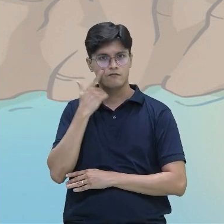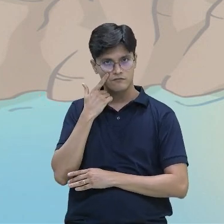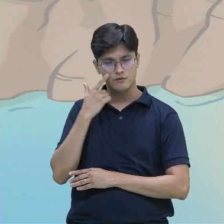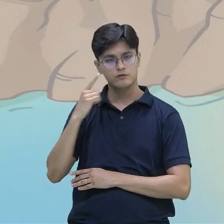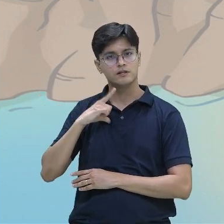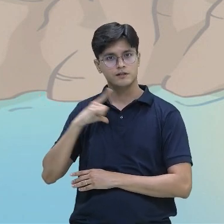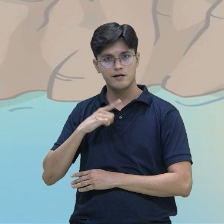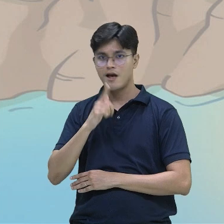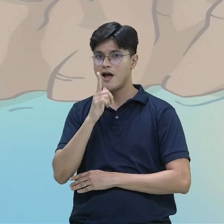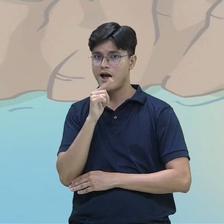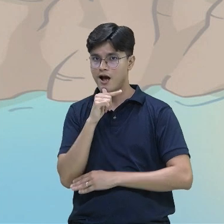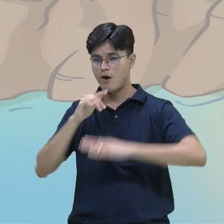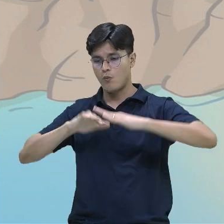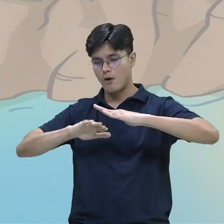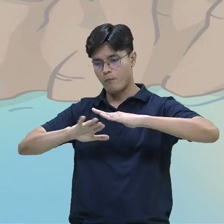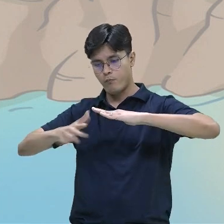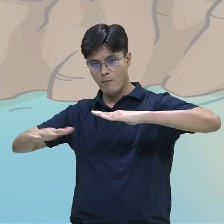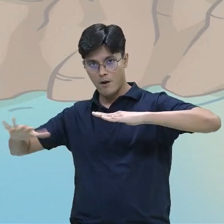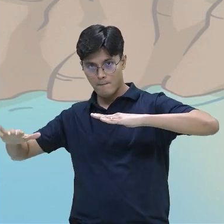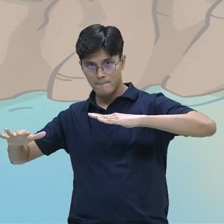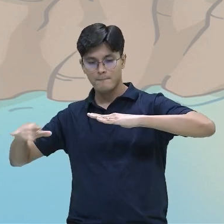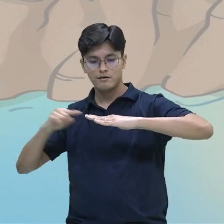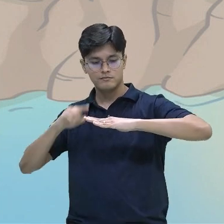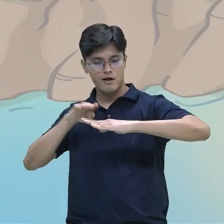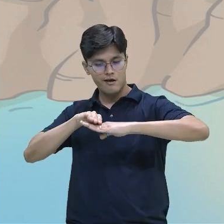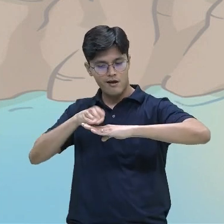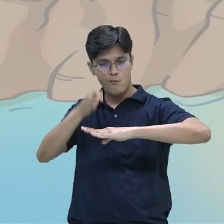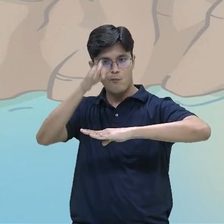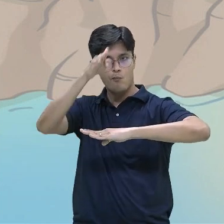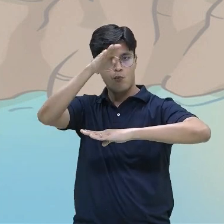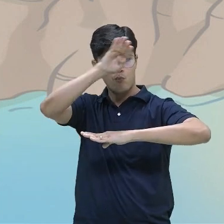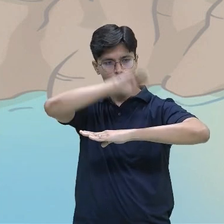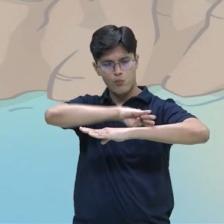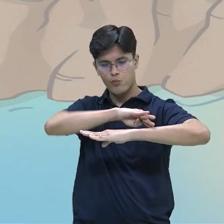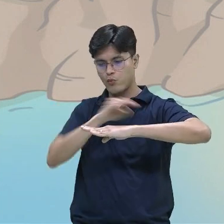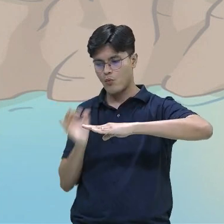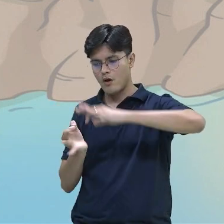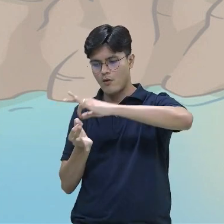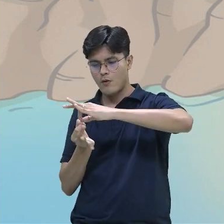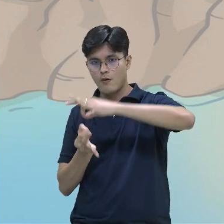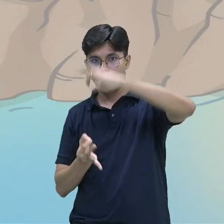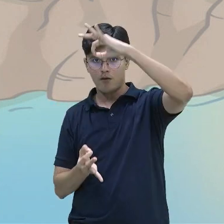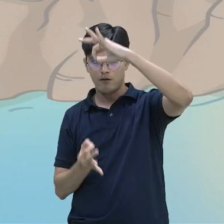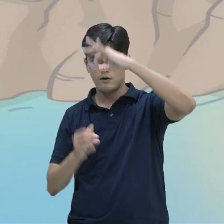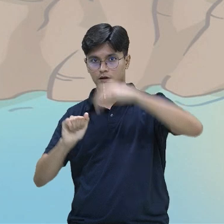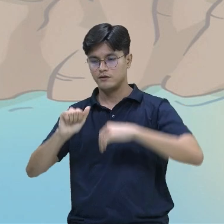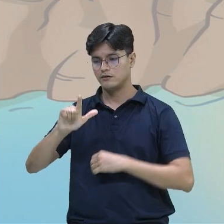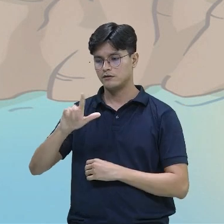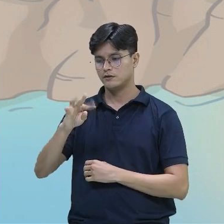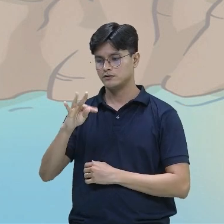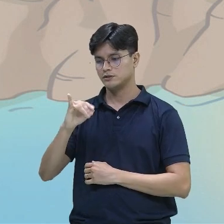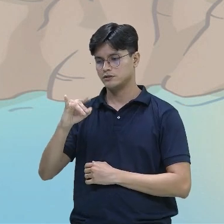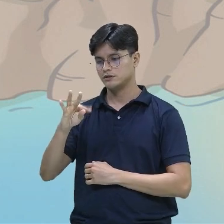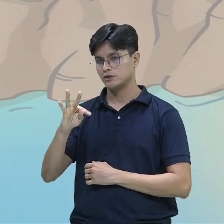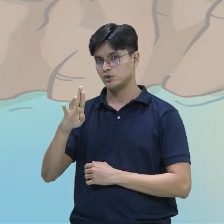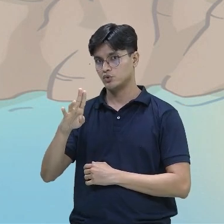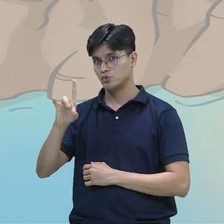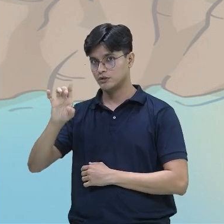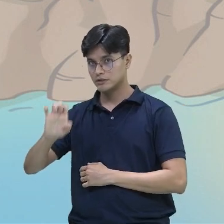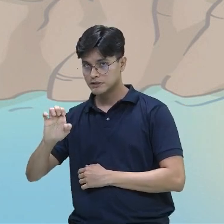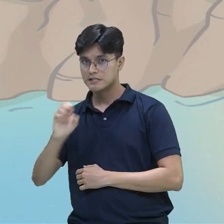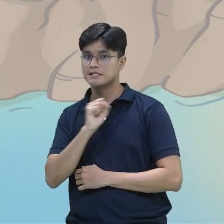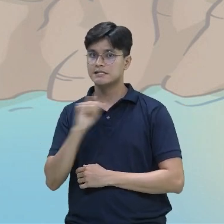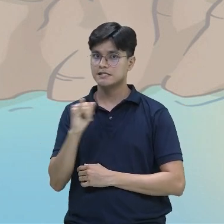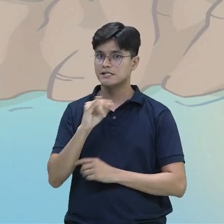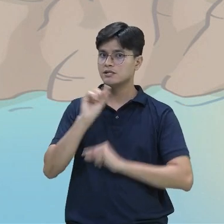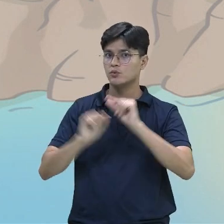nós vimos que nós estávamos falando ali de altitude. Se eu verifico da superfície terrestre,